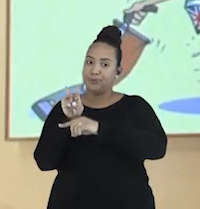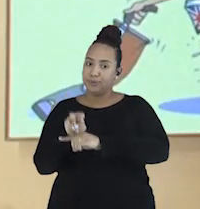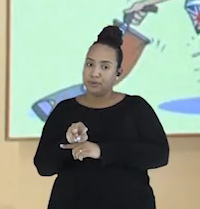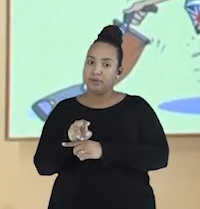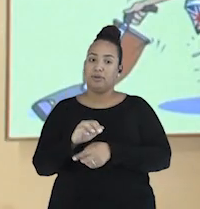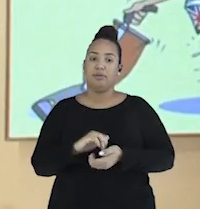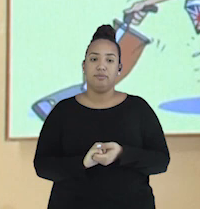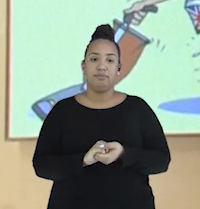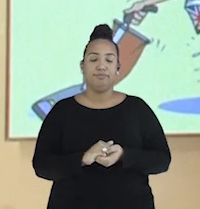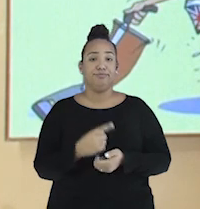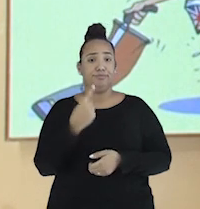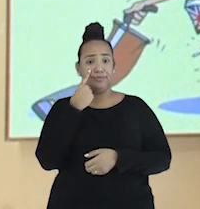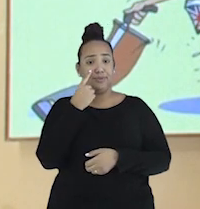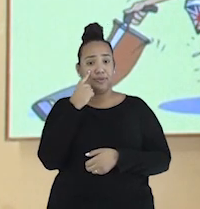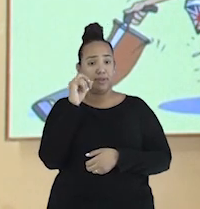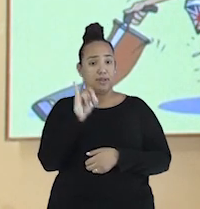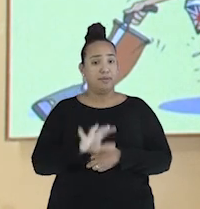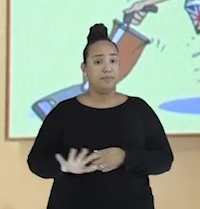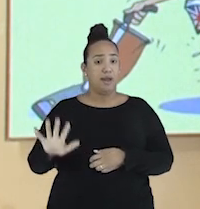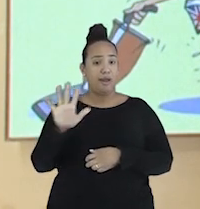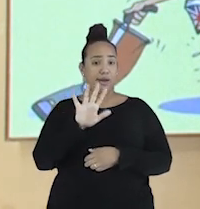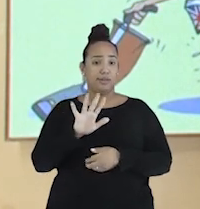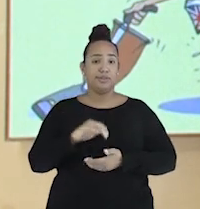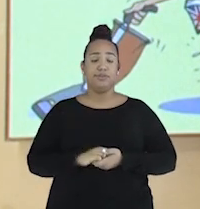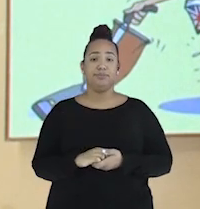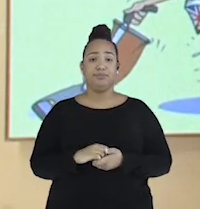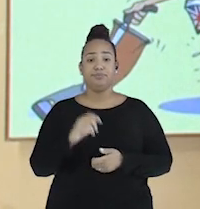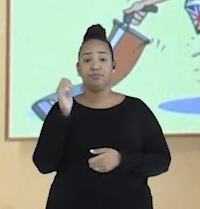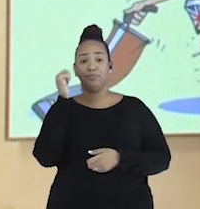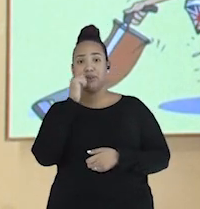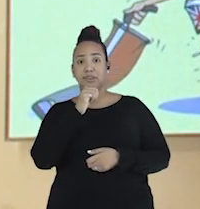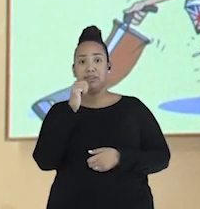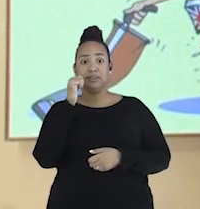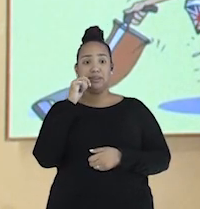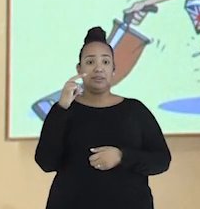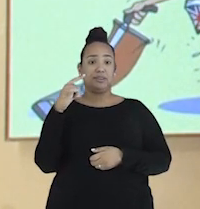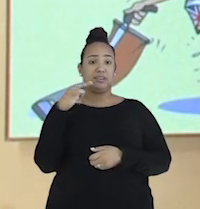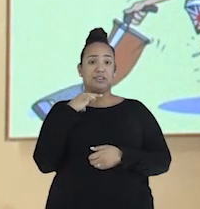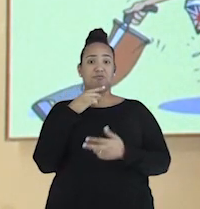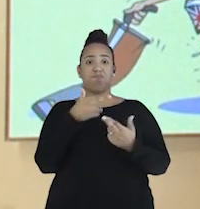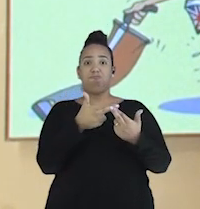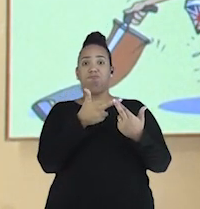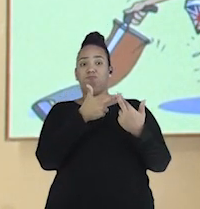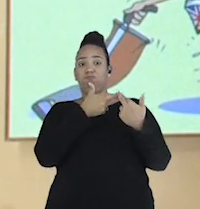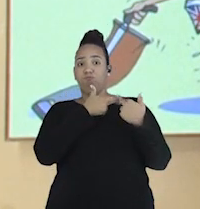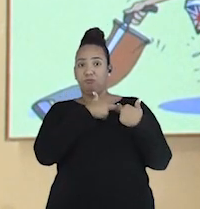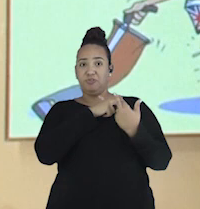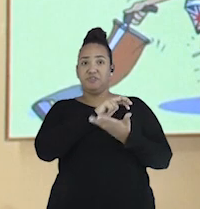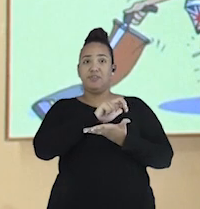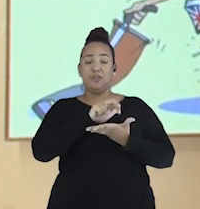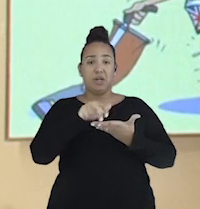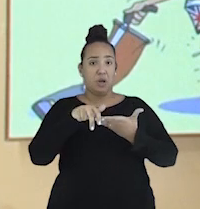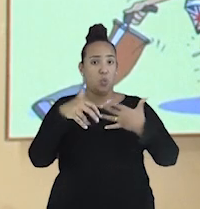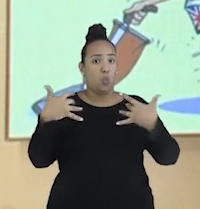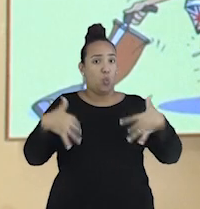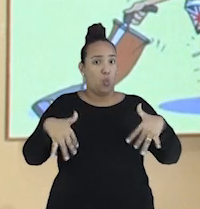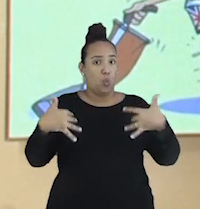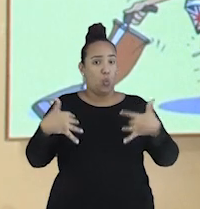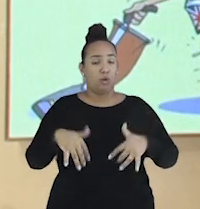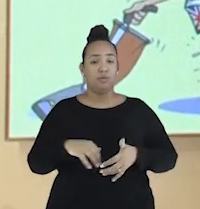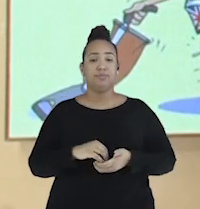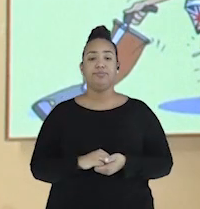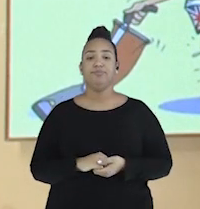expediente. Podemos ver na imagem como a mulher ficou tão sobrecarregada com tantas coisas